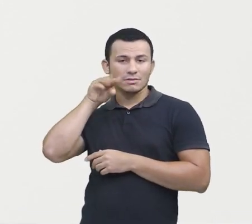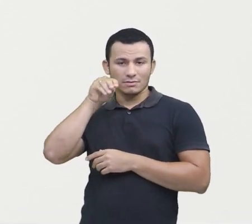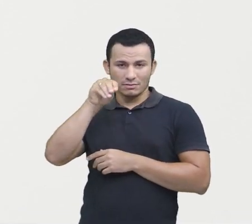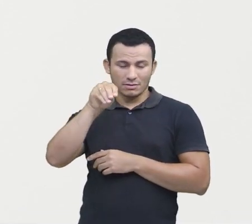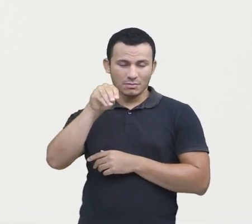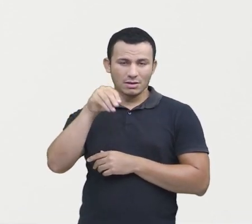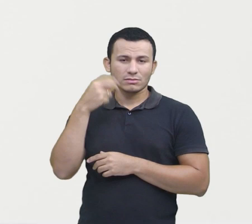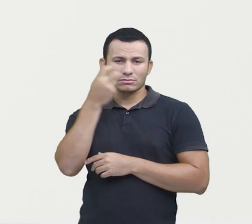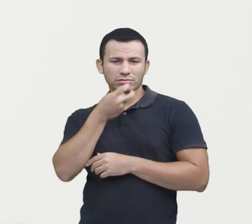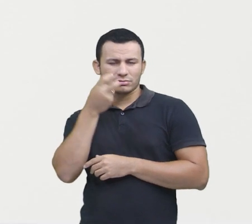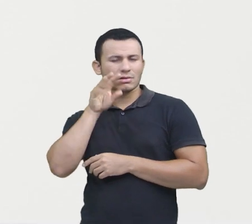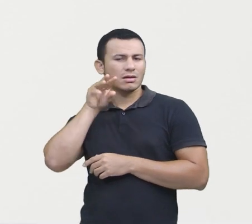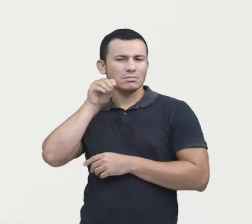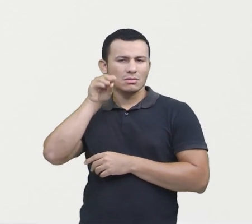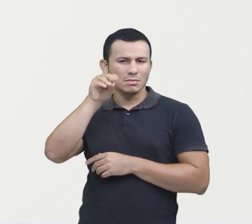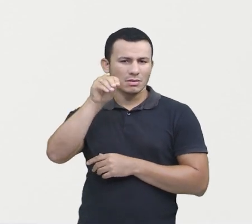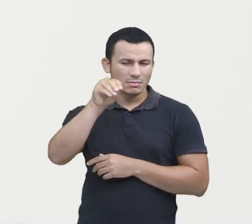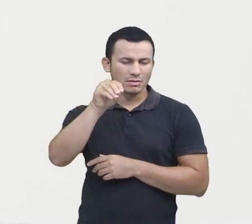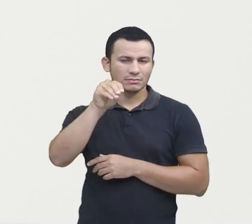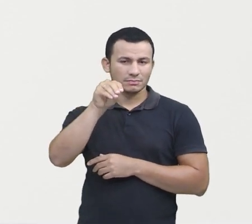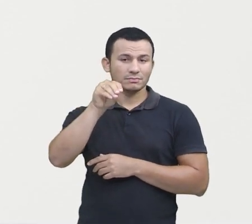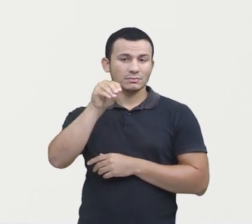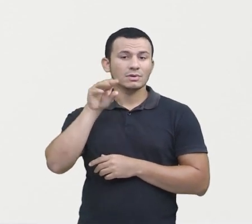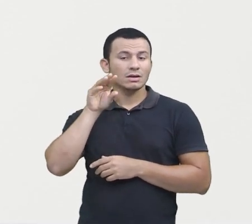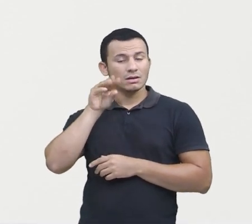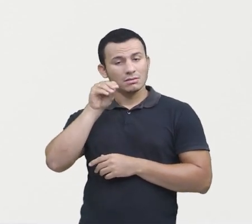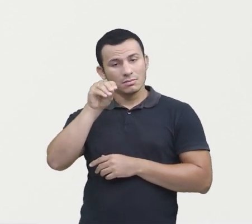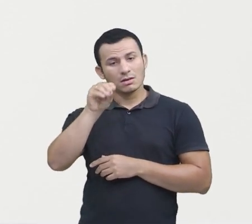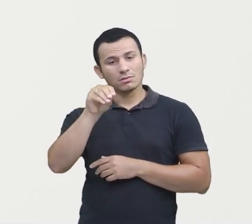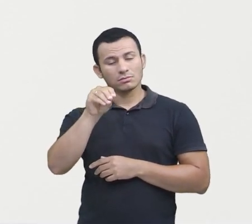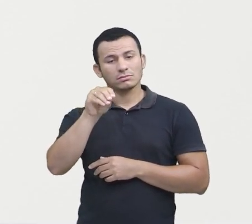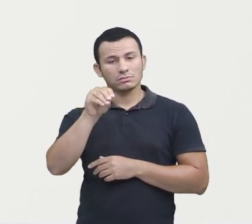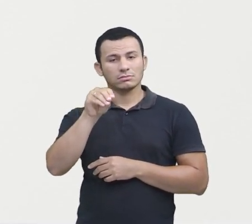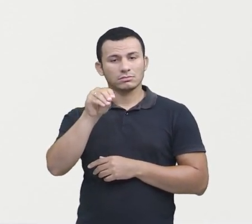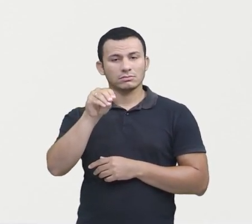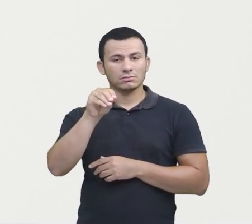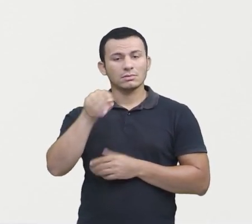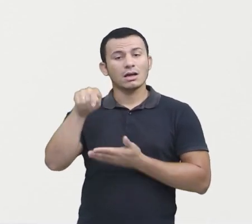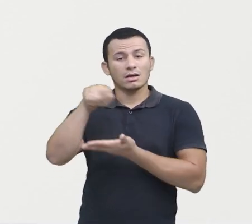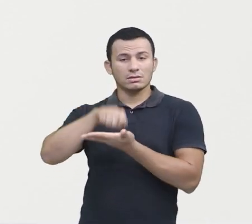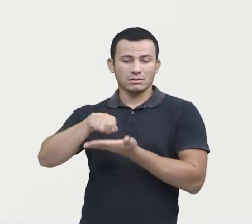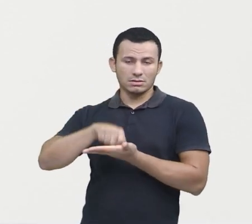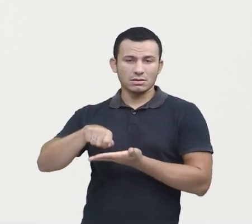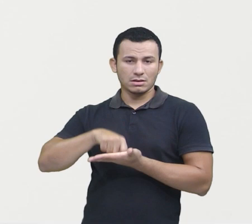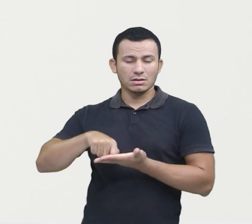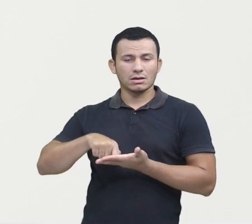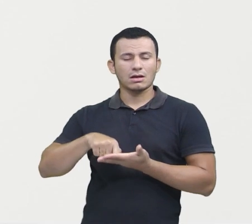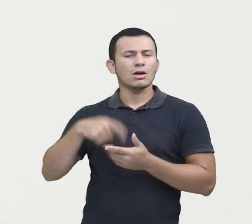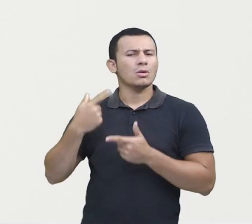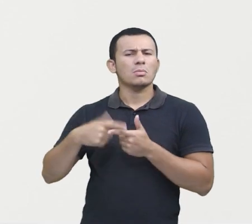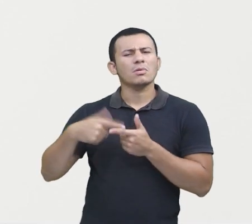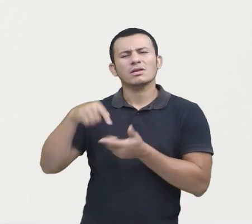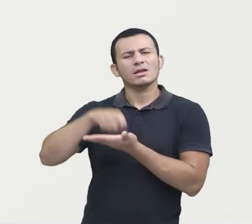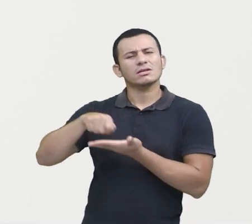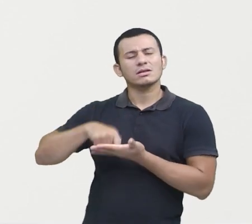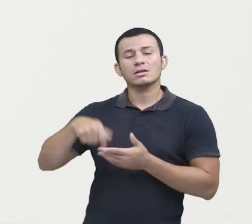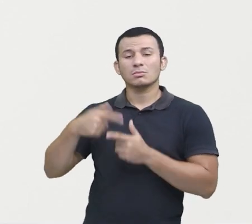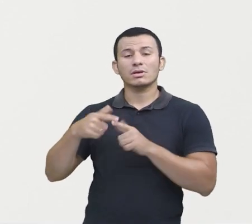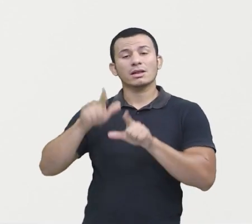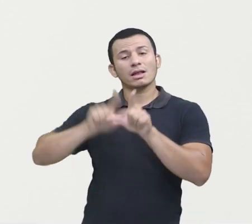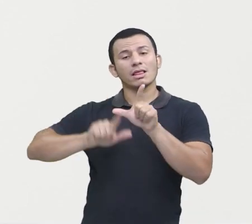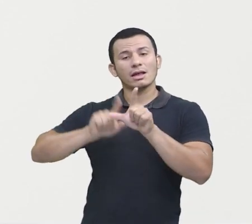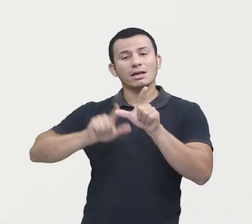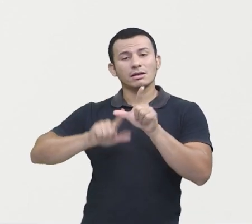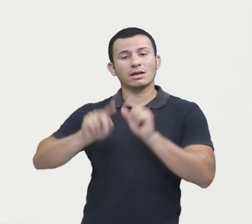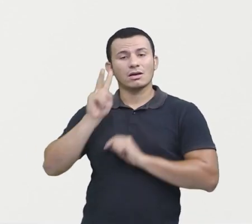Verbal. Qual é o tipo dela? É a linguagem verbal escrita, tá bom?